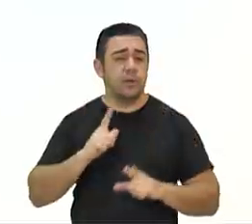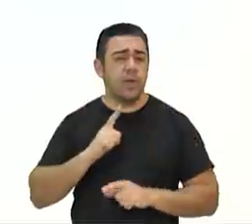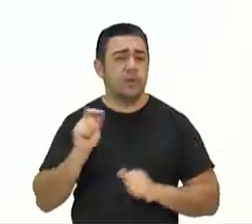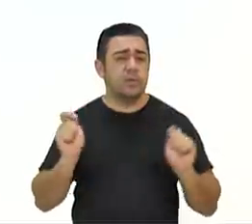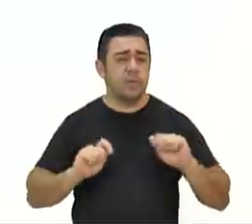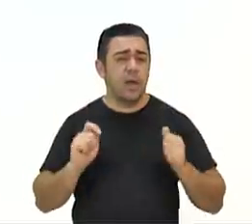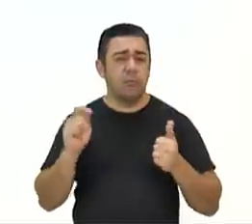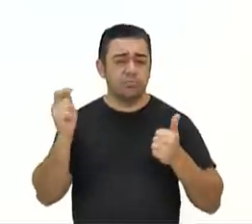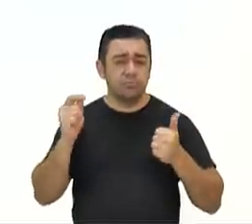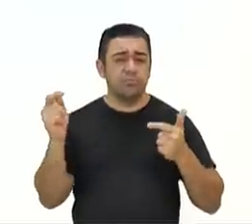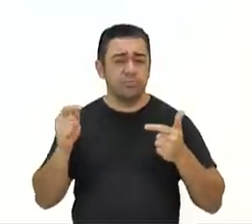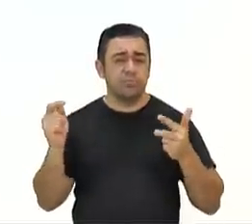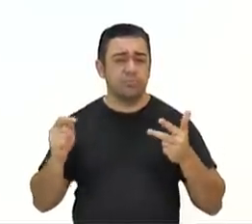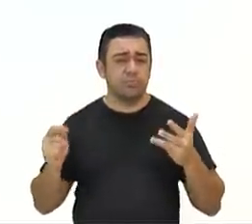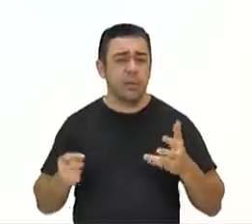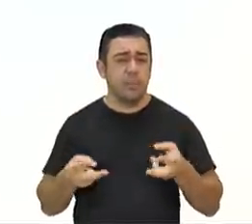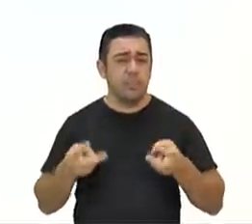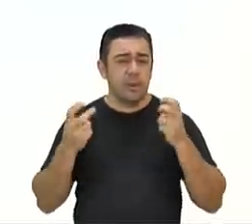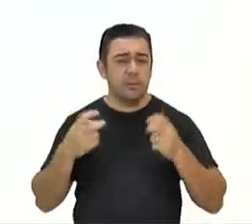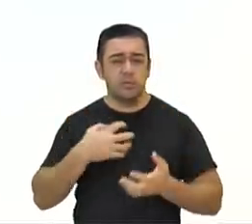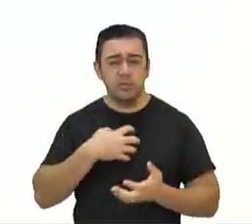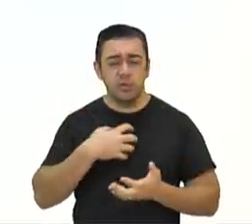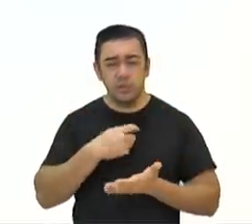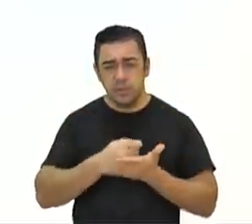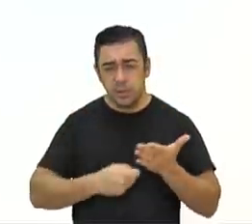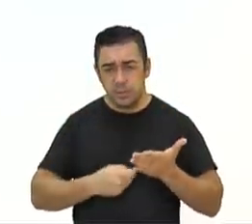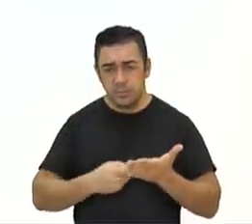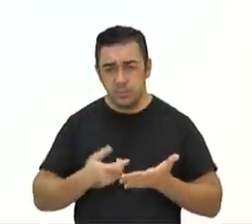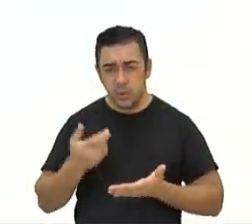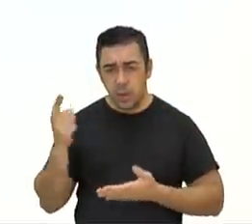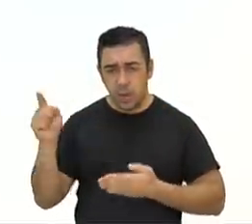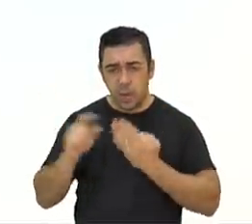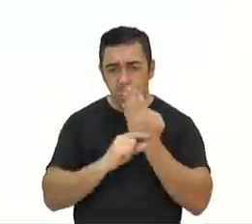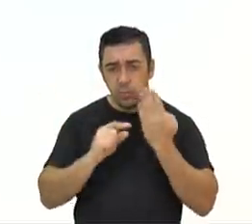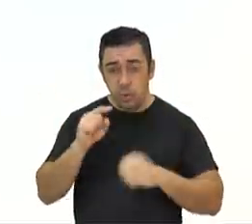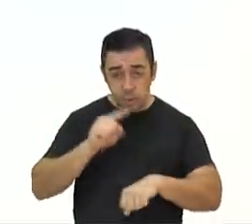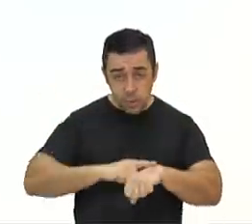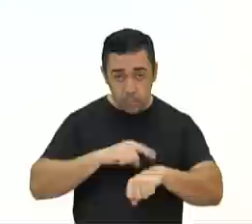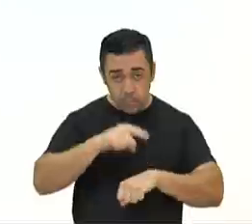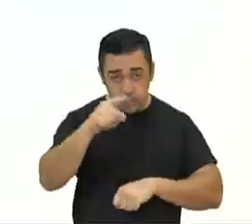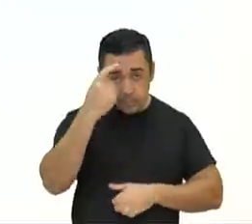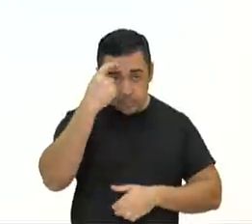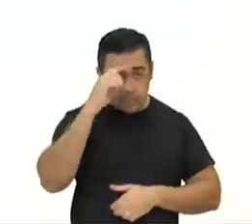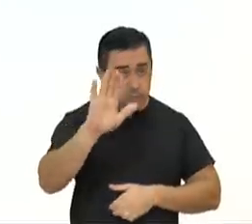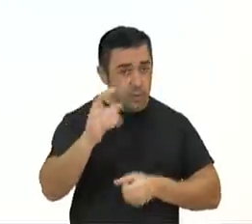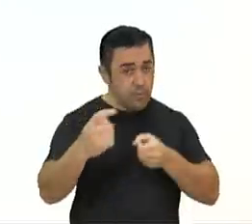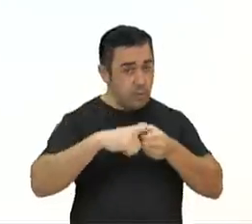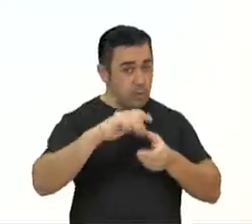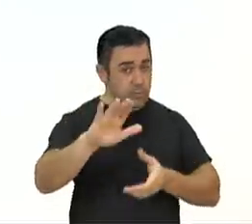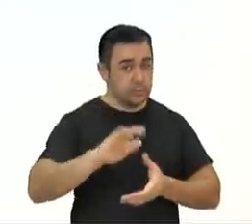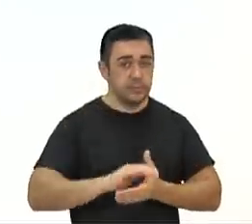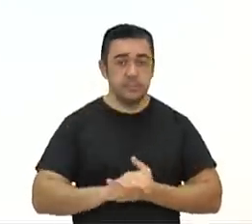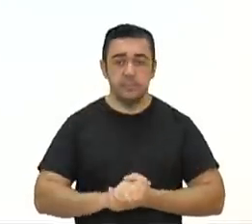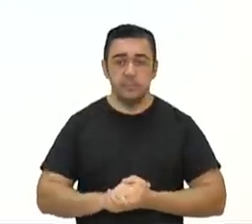poderia perceber no estilo de escrita do autor? Tá? Um tempinho para vocês pensarem e a gente já volta.